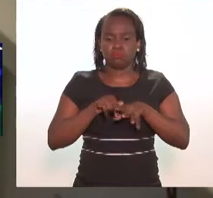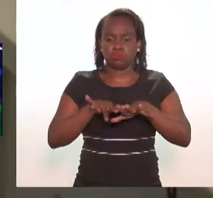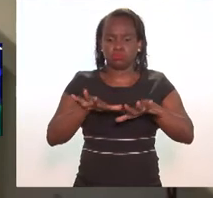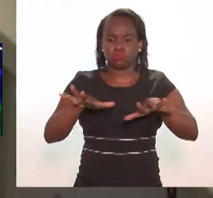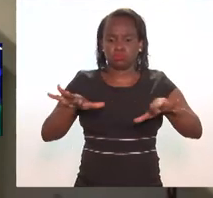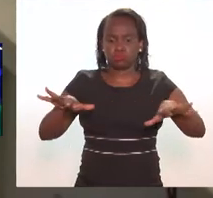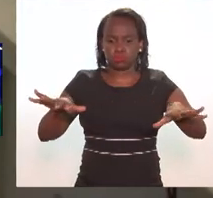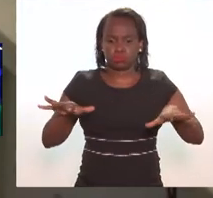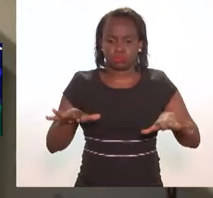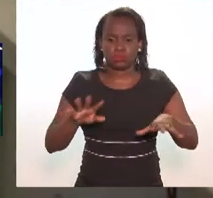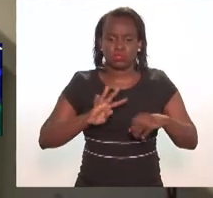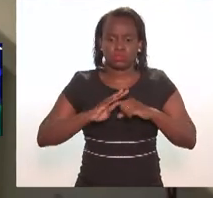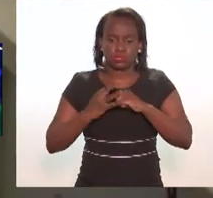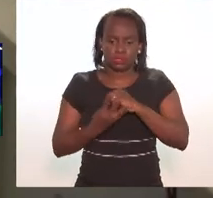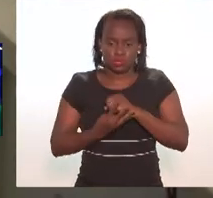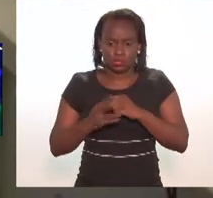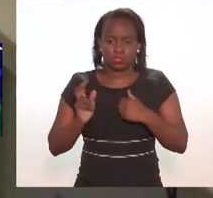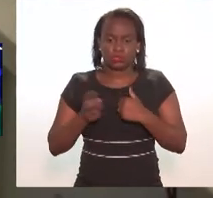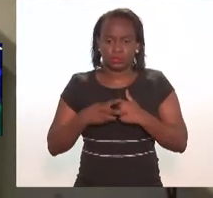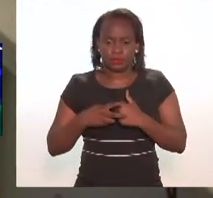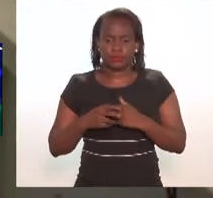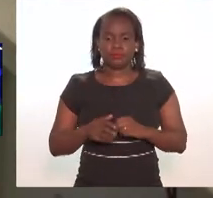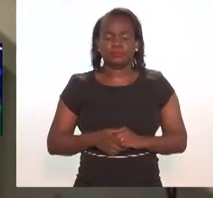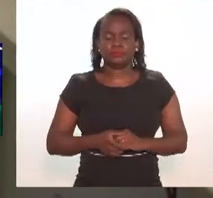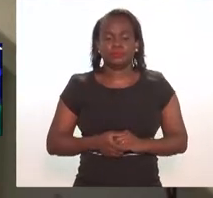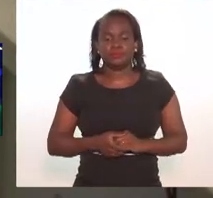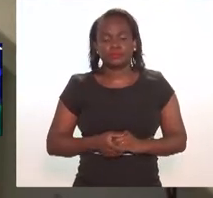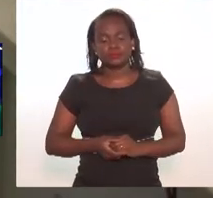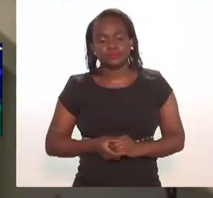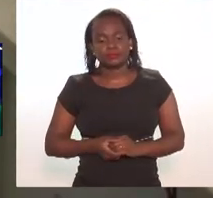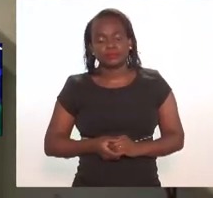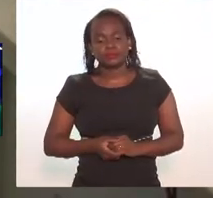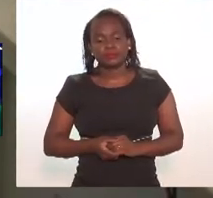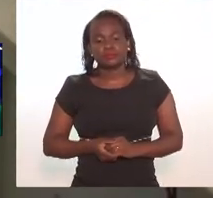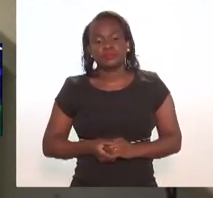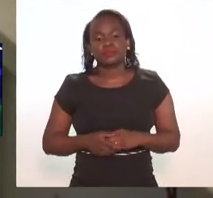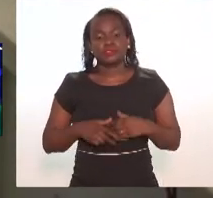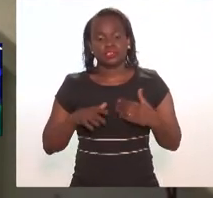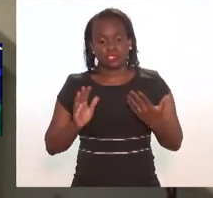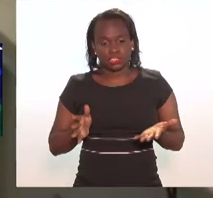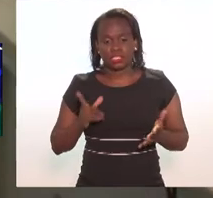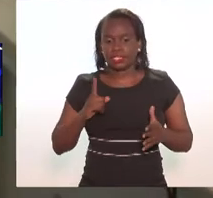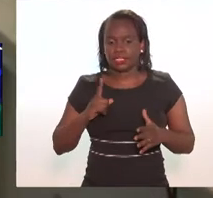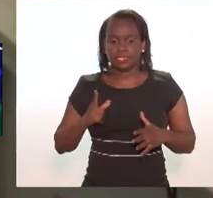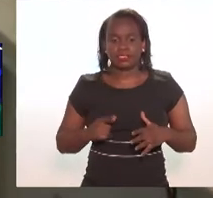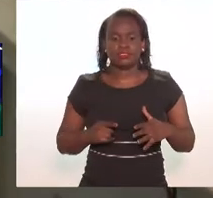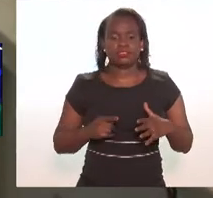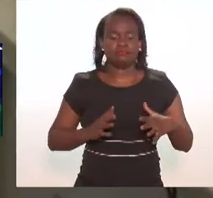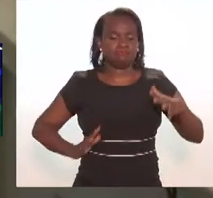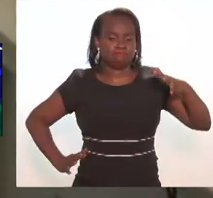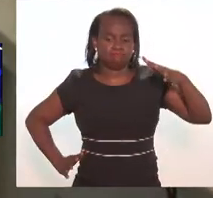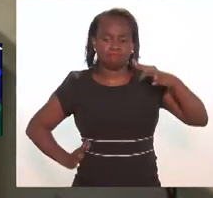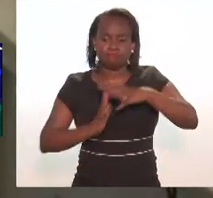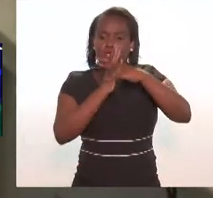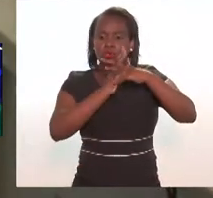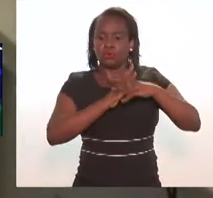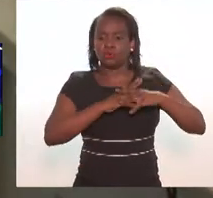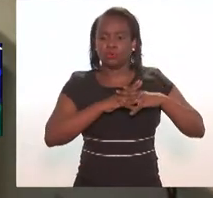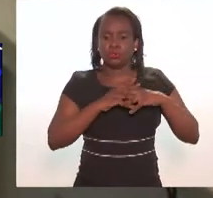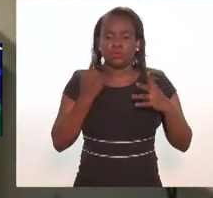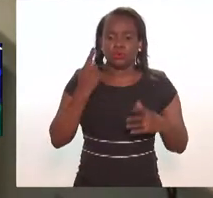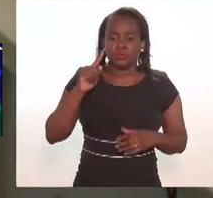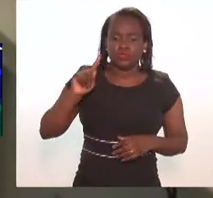transmissão do vírus da Covid-19. Que já está atingindo a